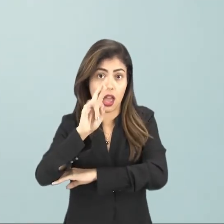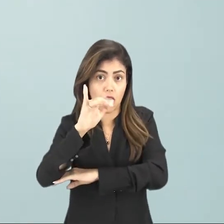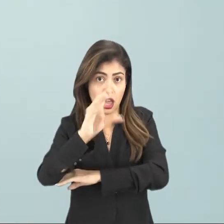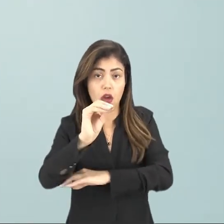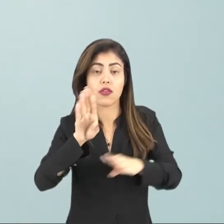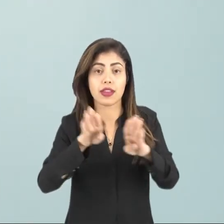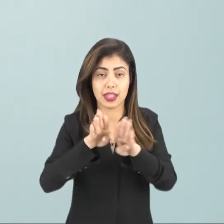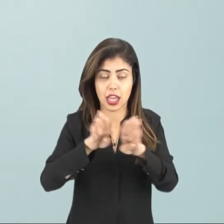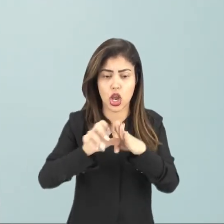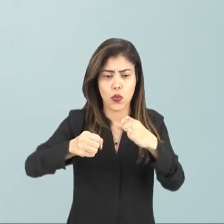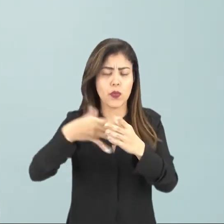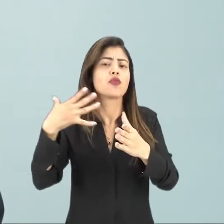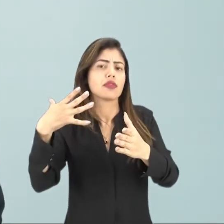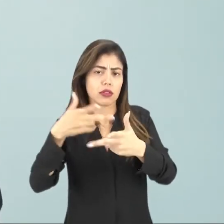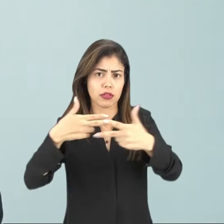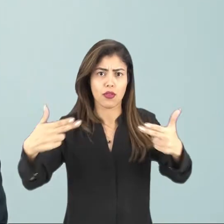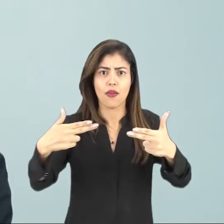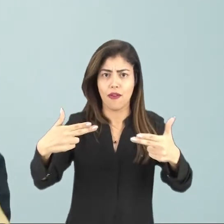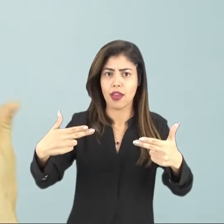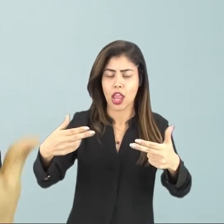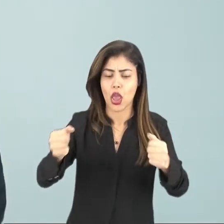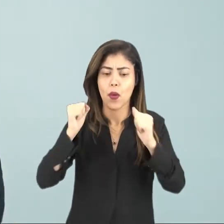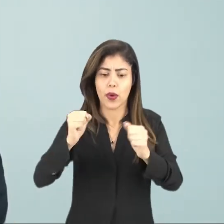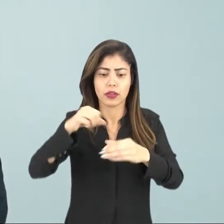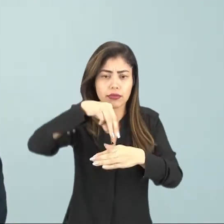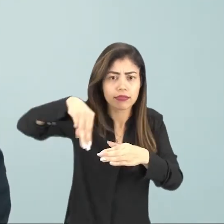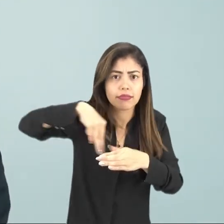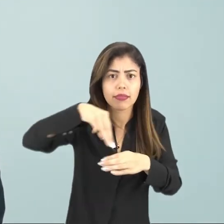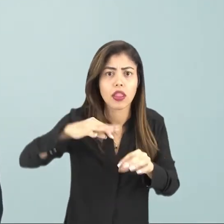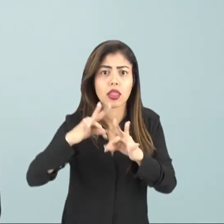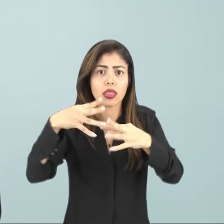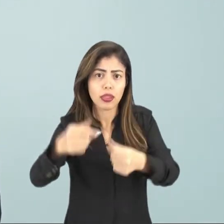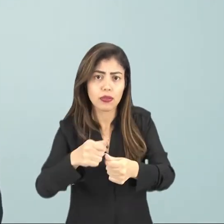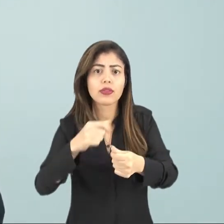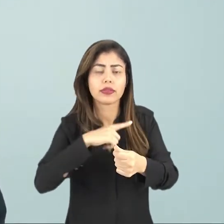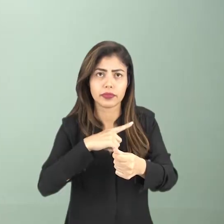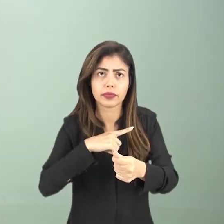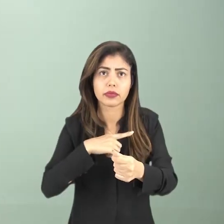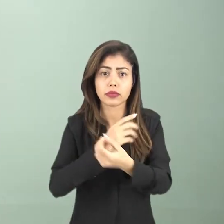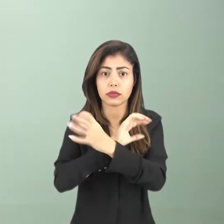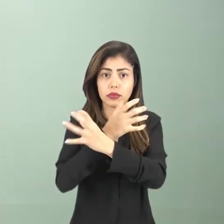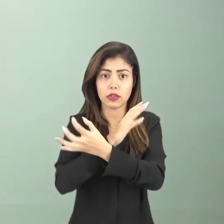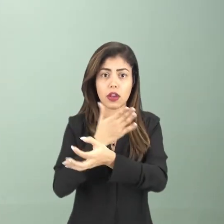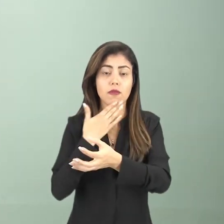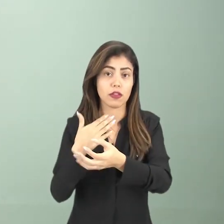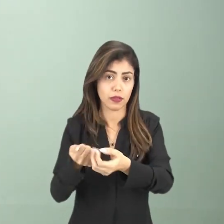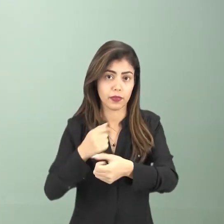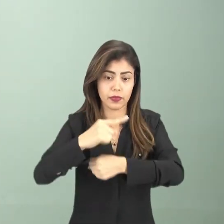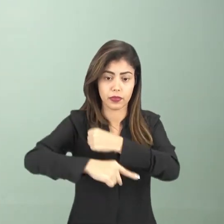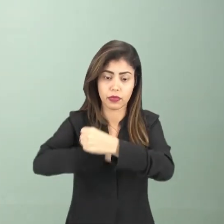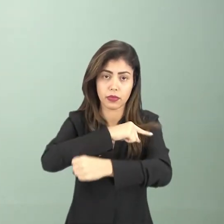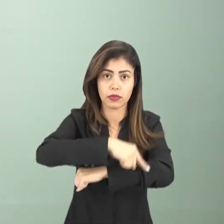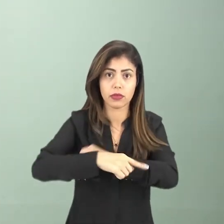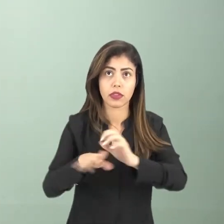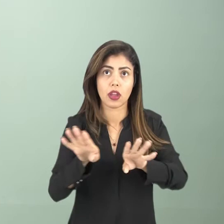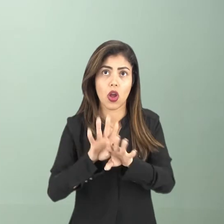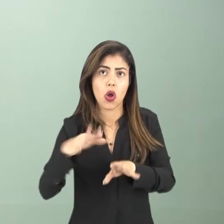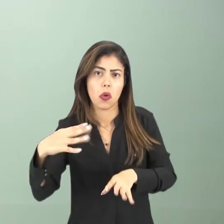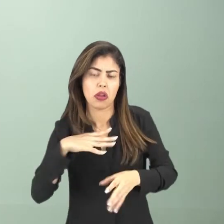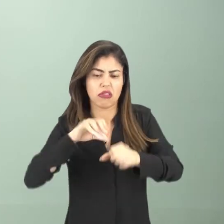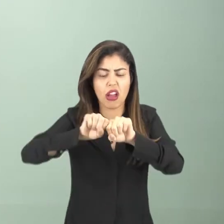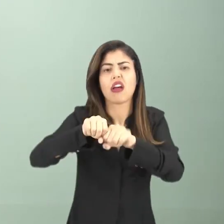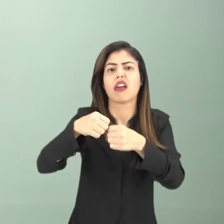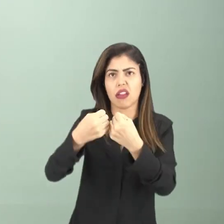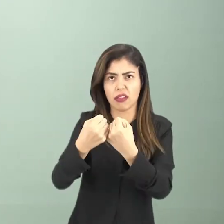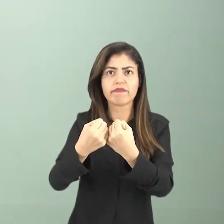fósforo, rica em minerais, possa estar ali nutrindo esse osso, ok? Quando você leva aí uma fratura,